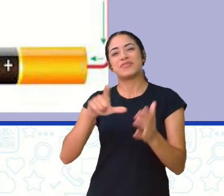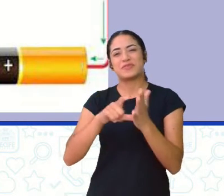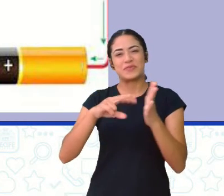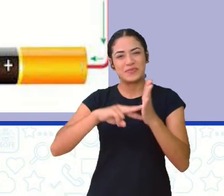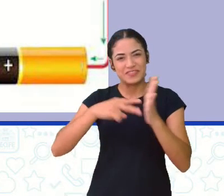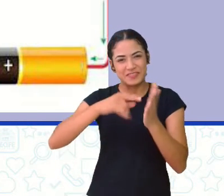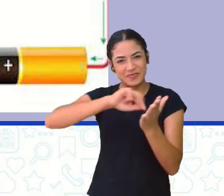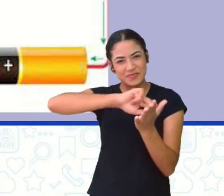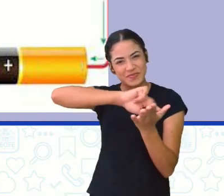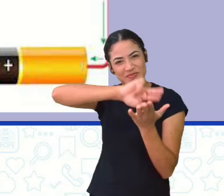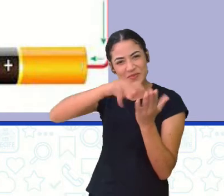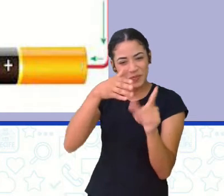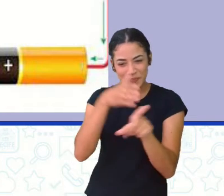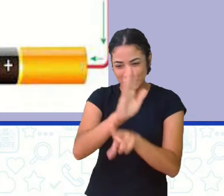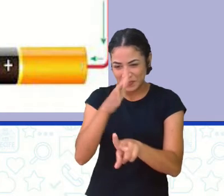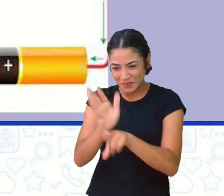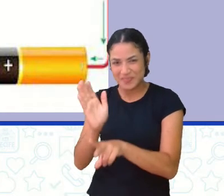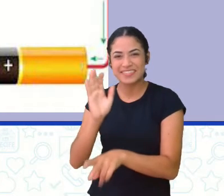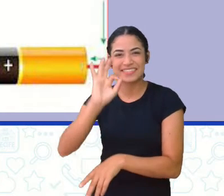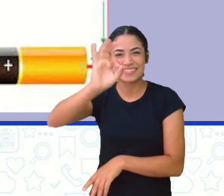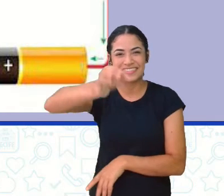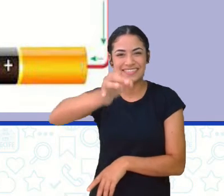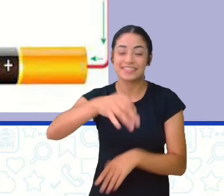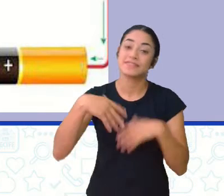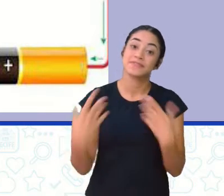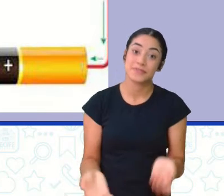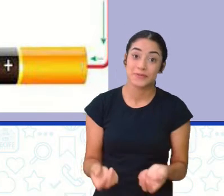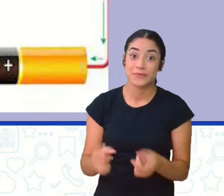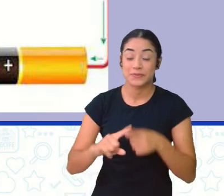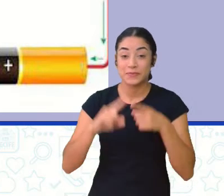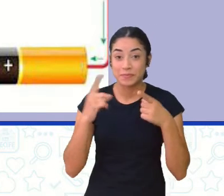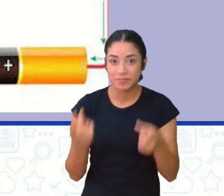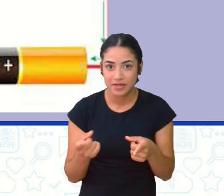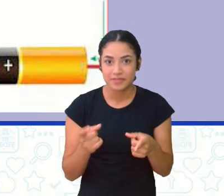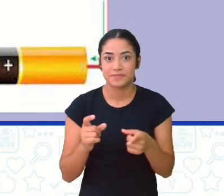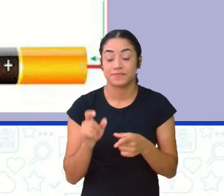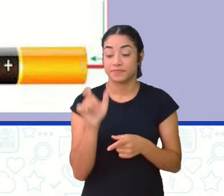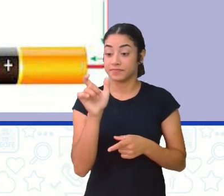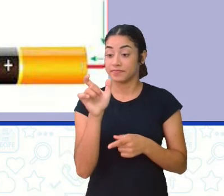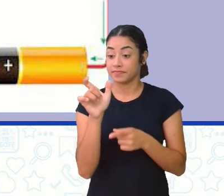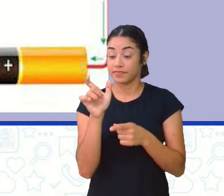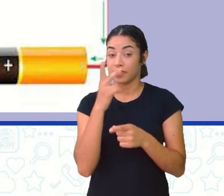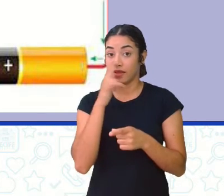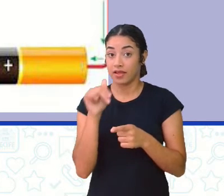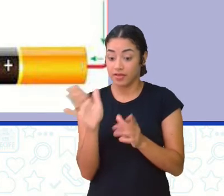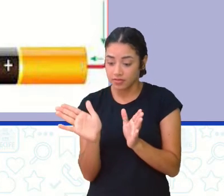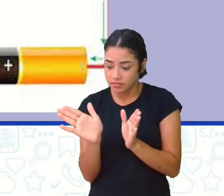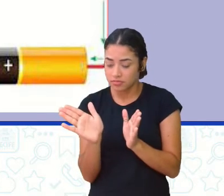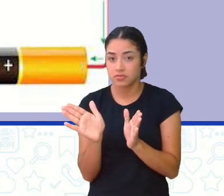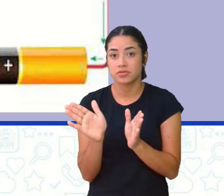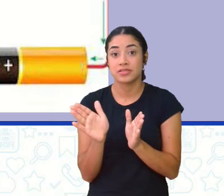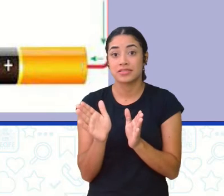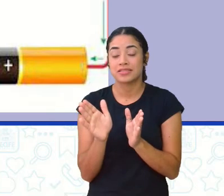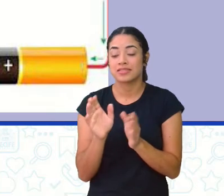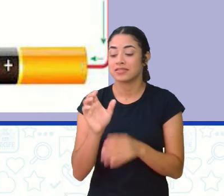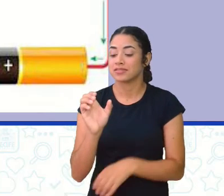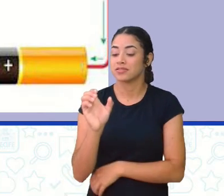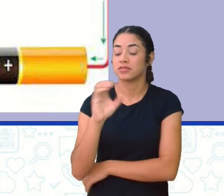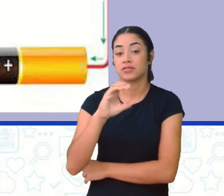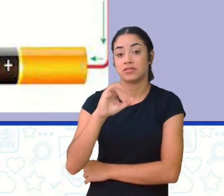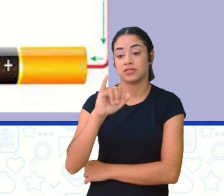caminho percorrido. Na maioria das vezes, esse circuito é fechado, mas a gente vai ver agora o que são